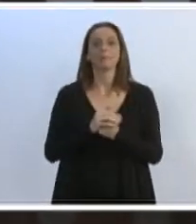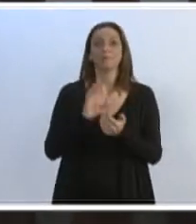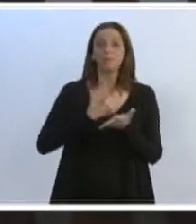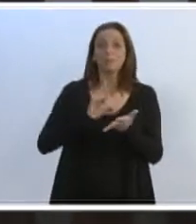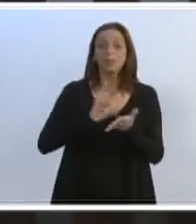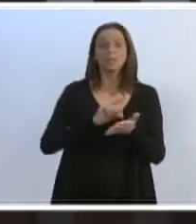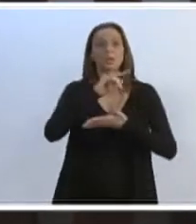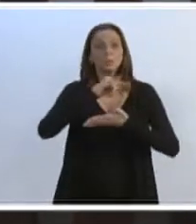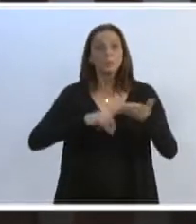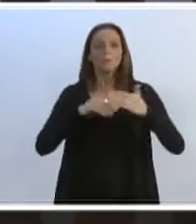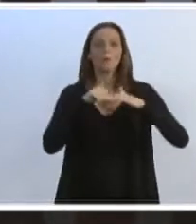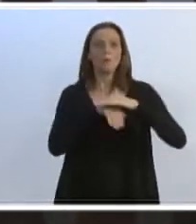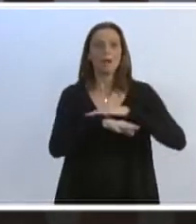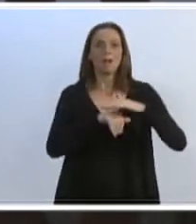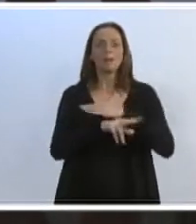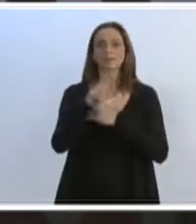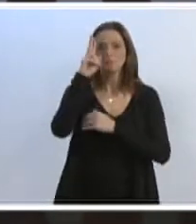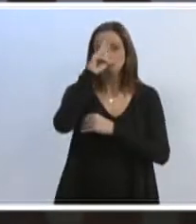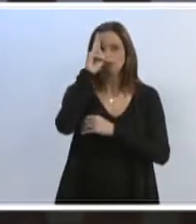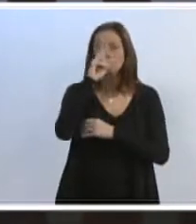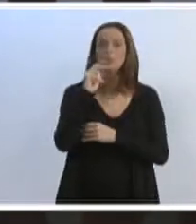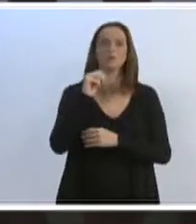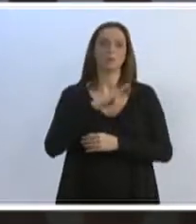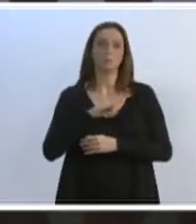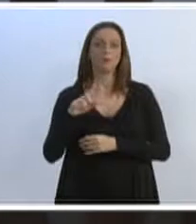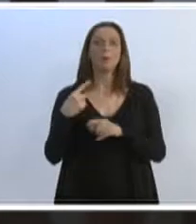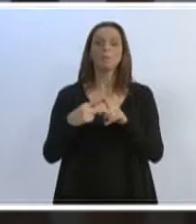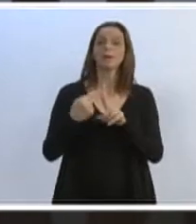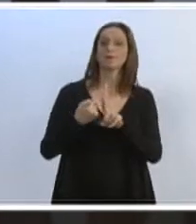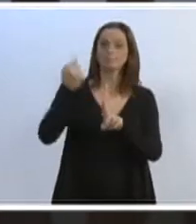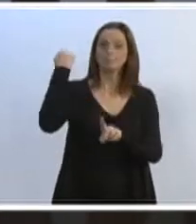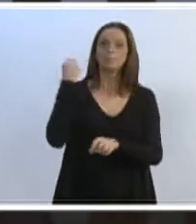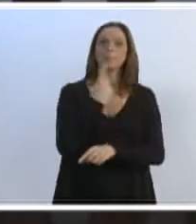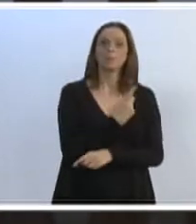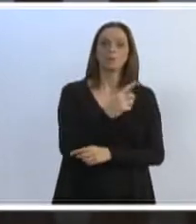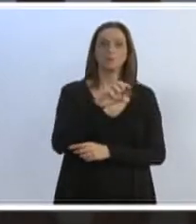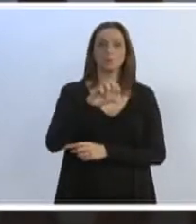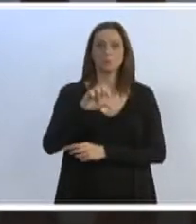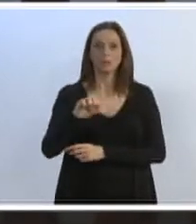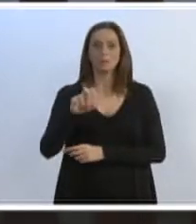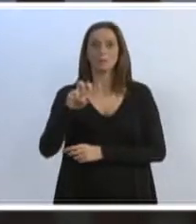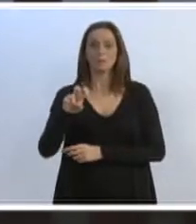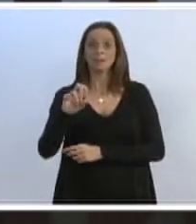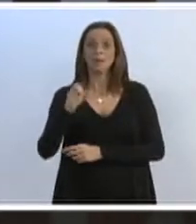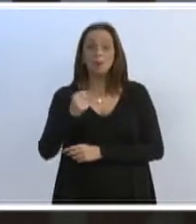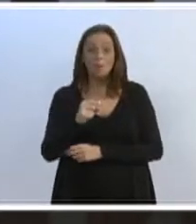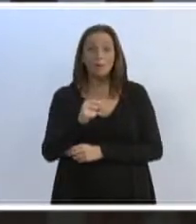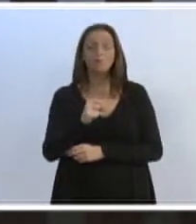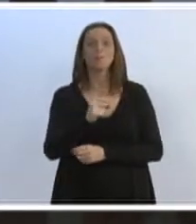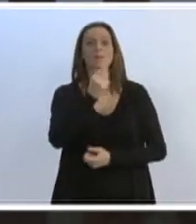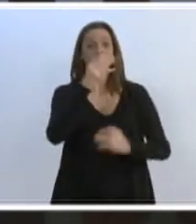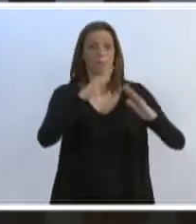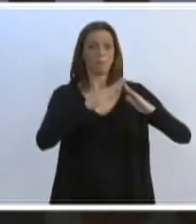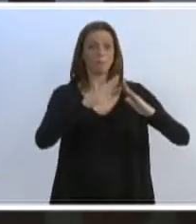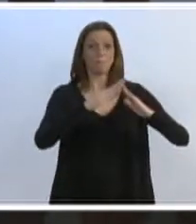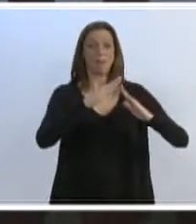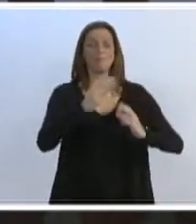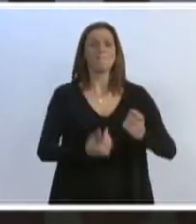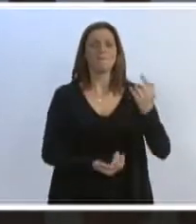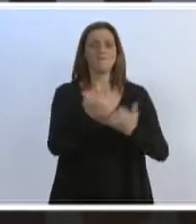Estante Catarinense. De 72 a 81, eu fui incumbido dessa tarefa. Então, a recordação que eu tenho do